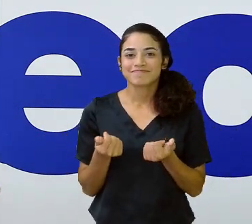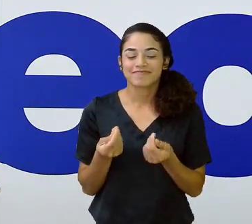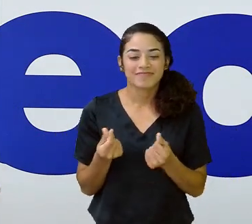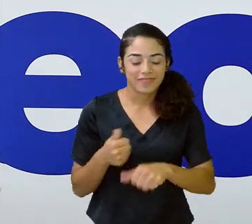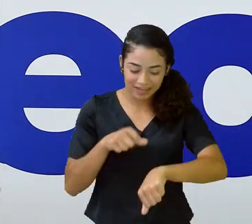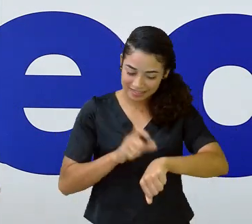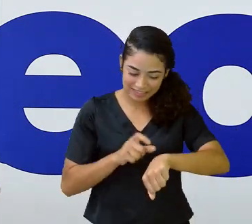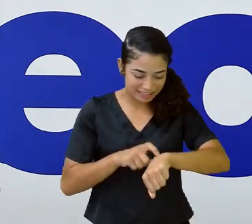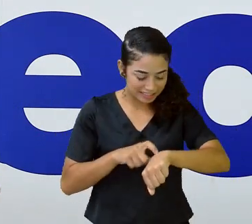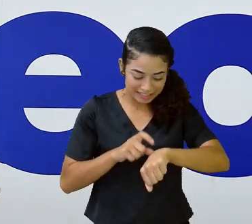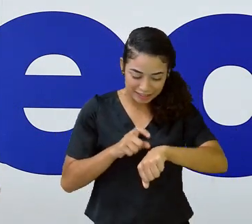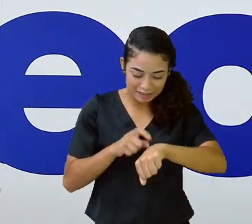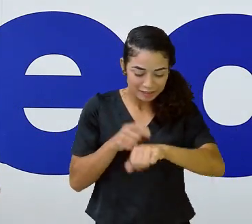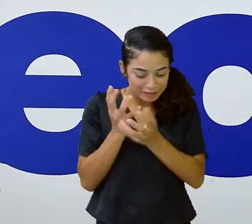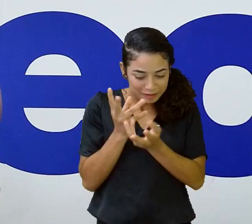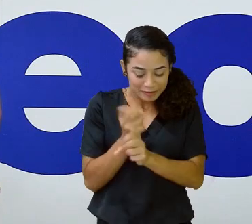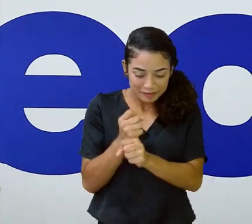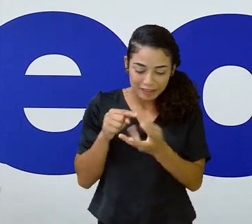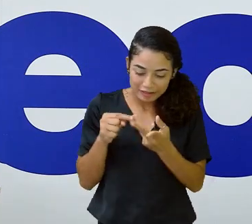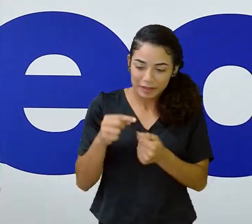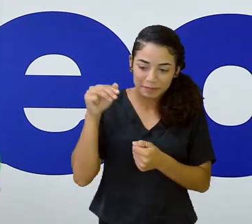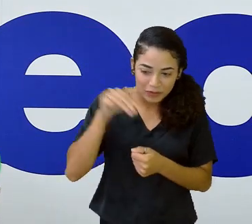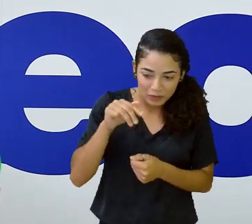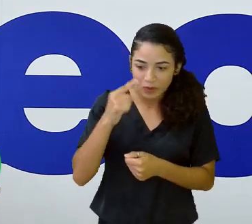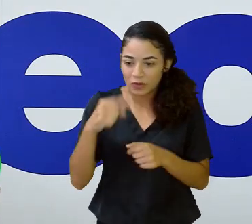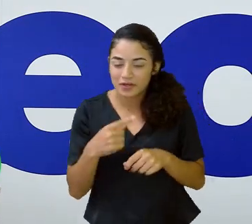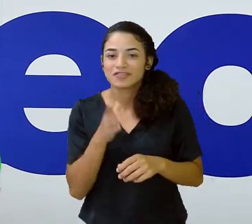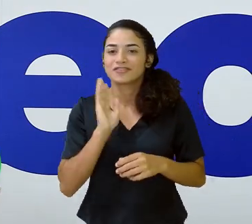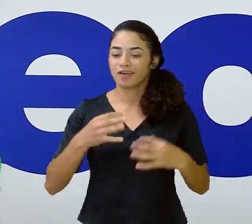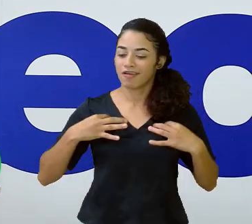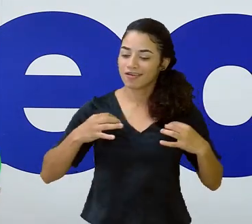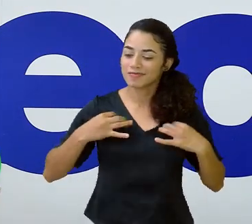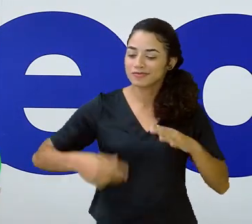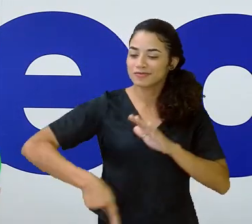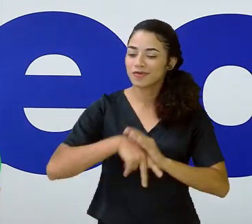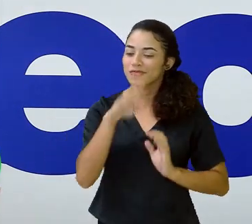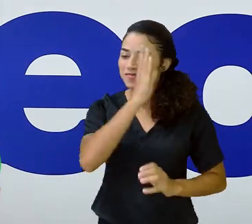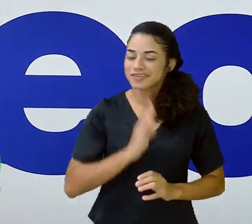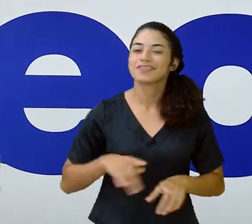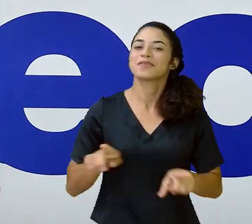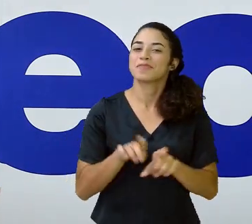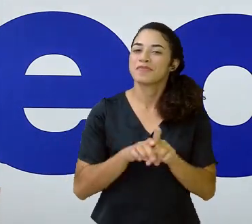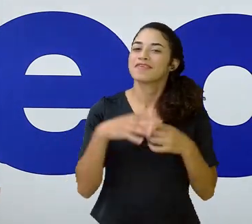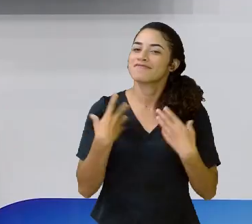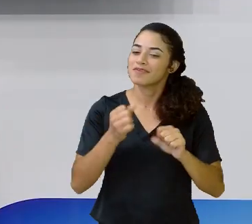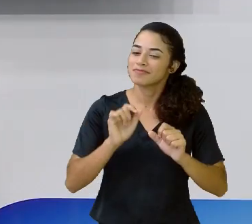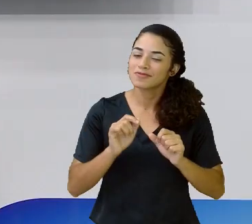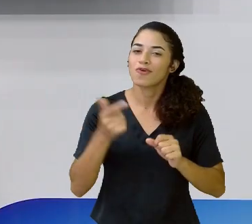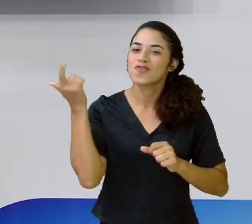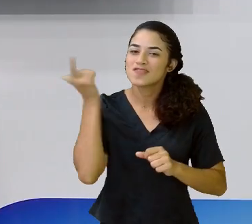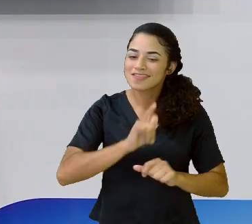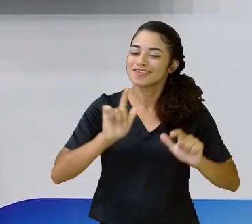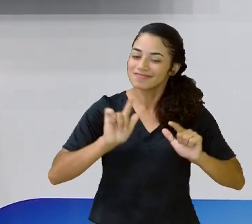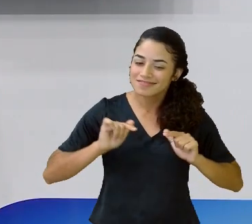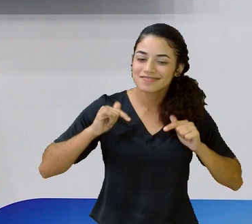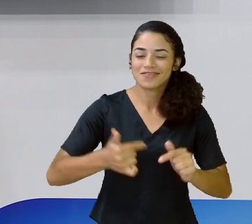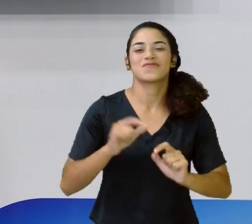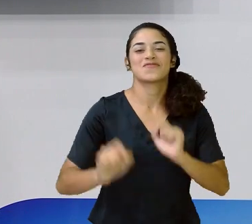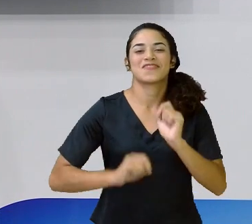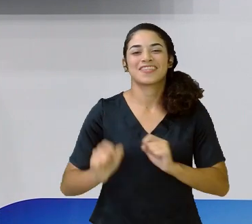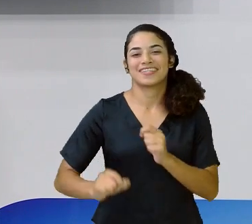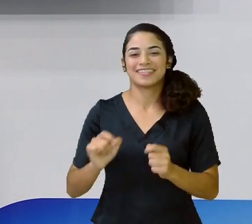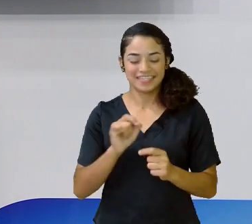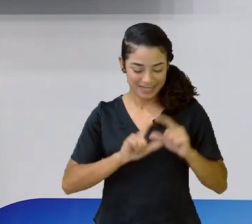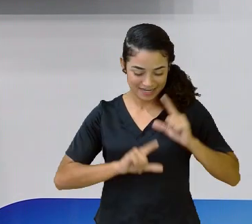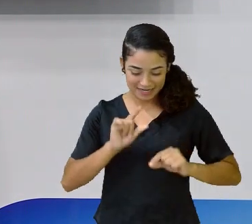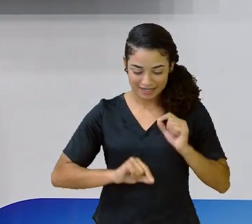contando as horas, os minutos, já vim com a camisa também do Brasil e vamos torcer todo mundo Vamos junto. botar, né, mais uma estrelinha aí na nossa camisa, que é o que a